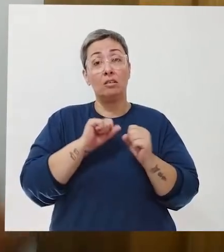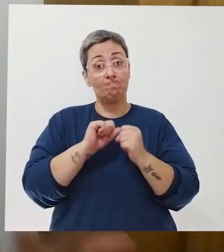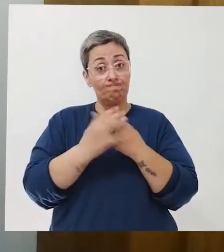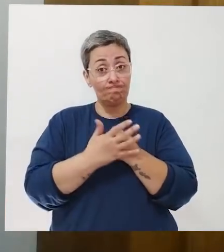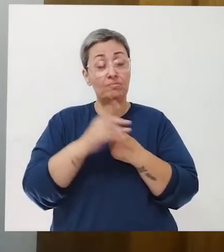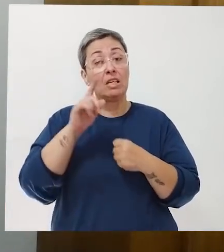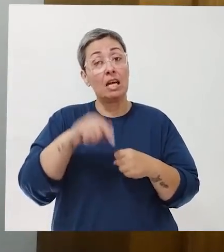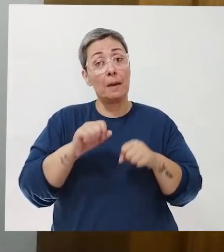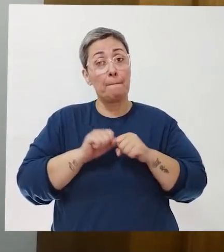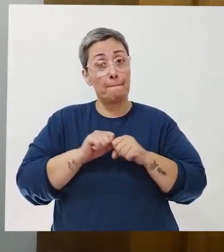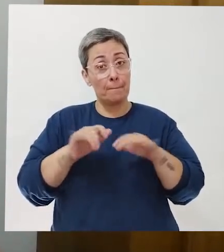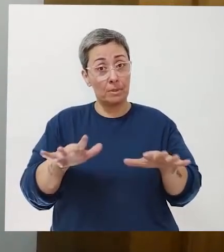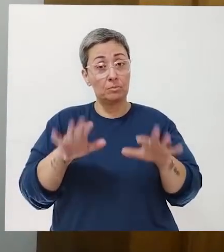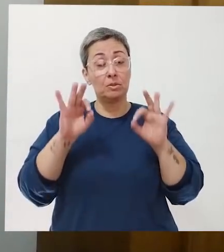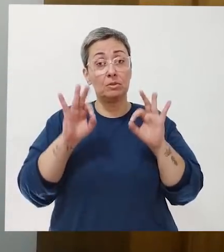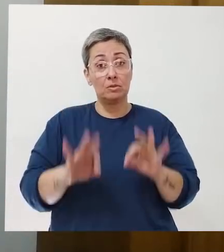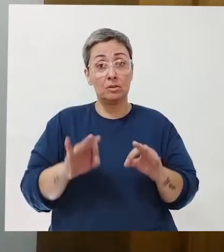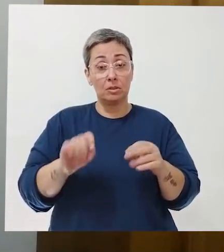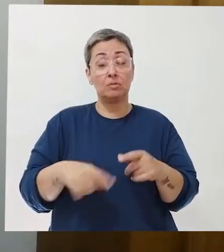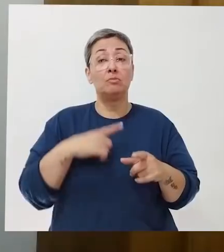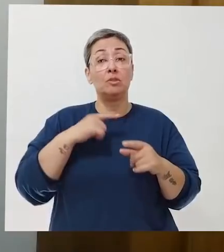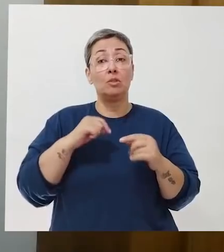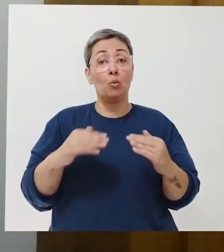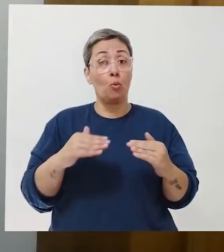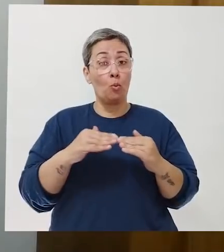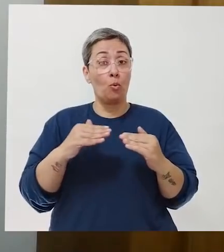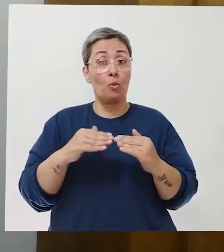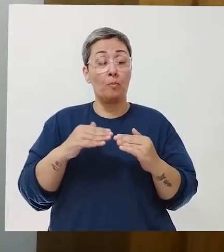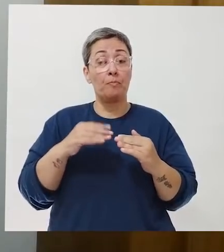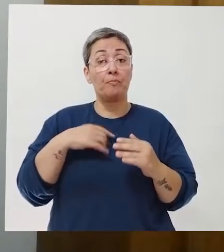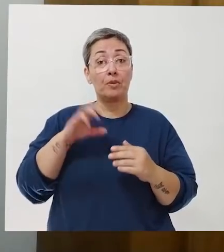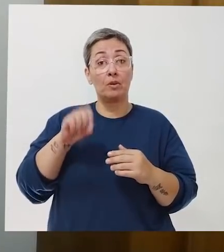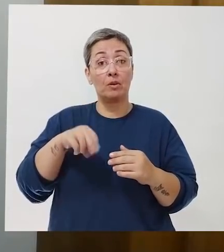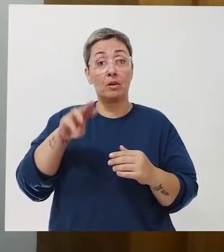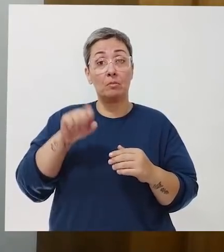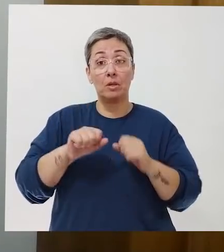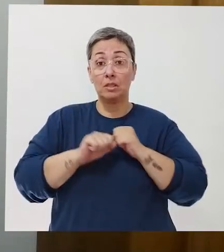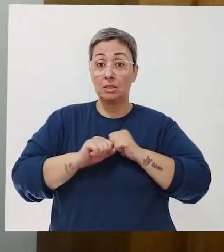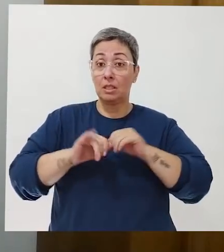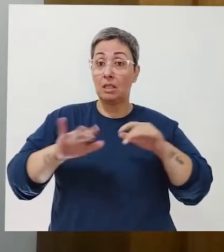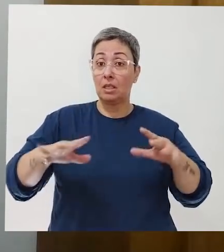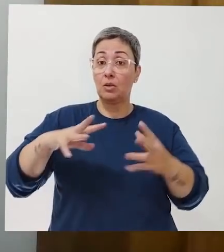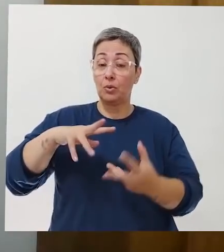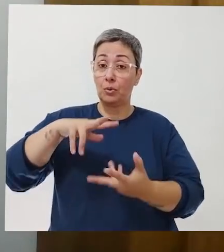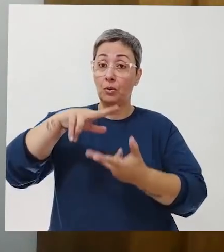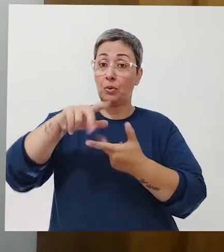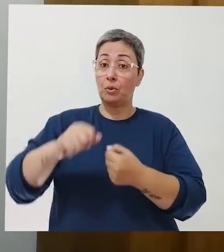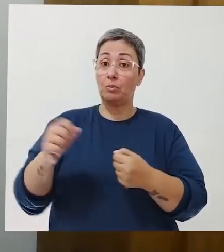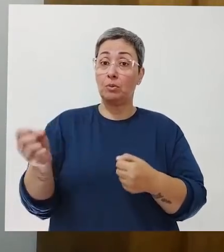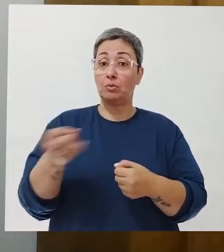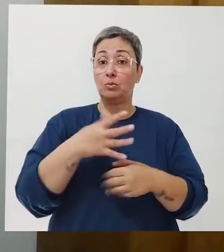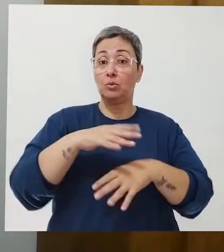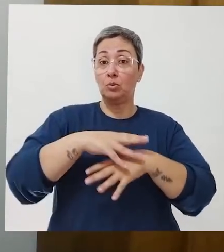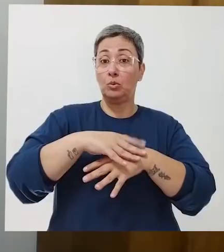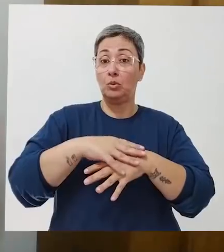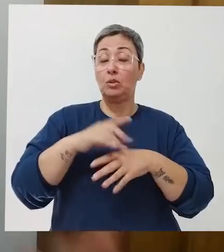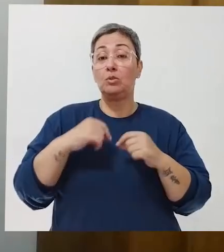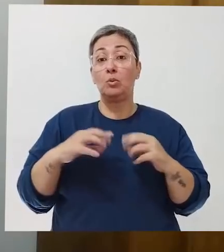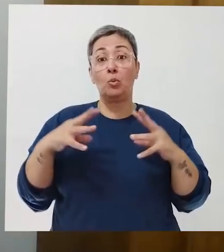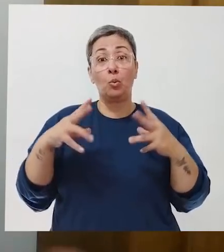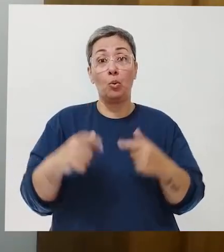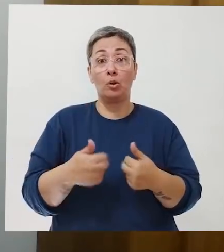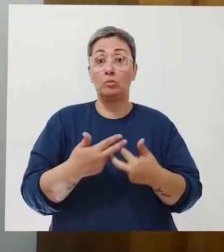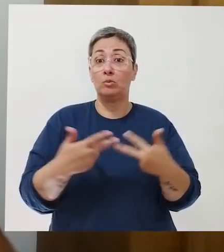coronavírus, já é uma pandemia. Segundo a organização, pandemia é a disseminação mundial de uma nova doença. E com